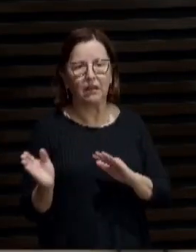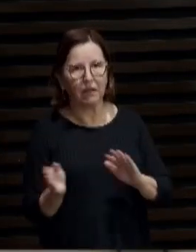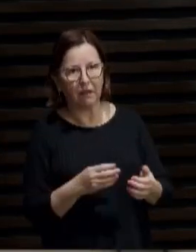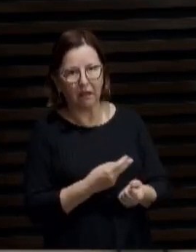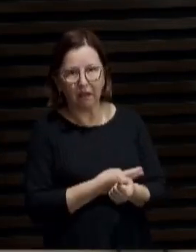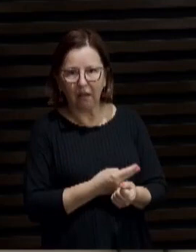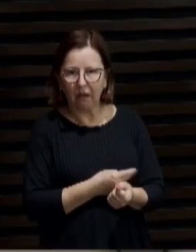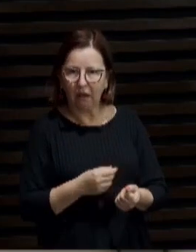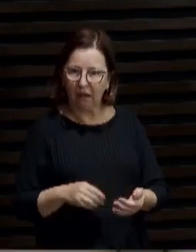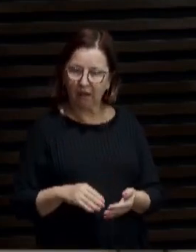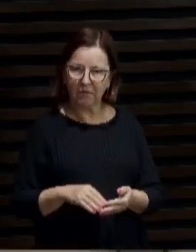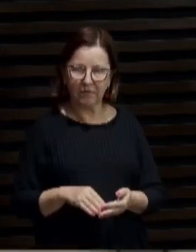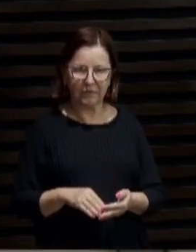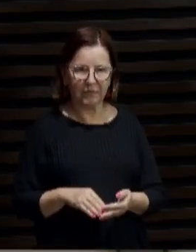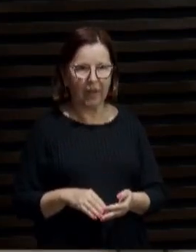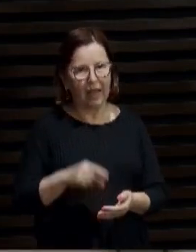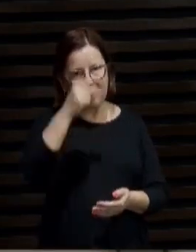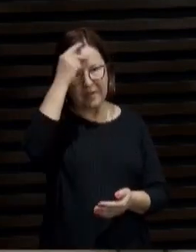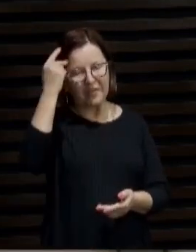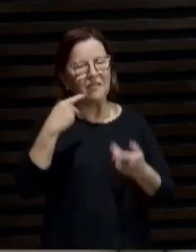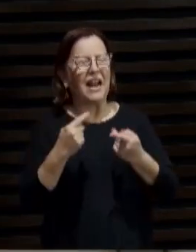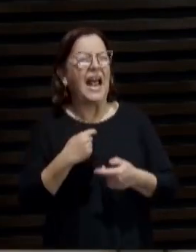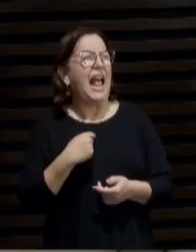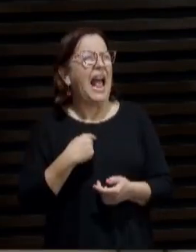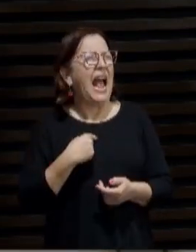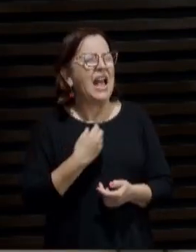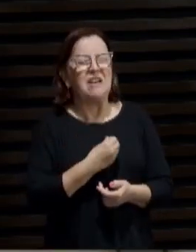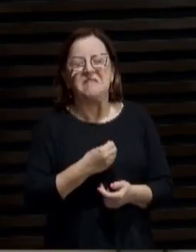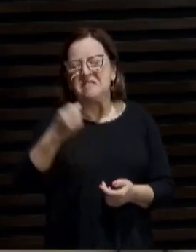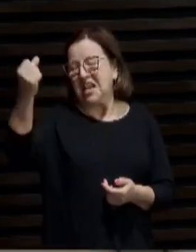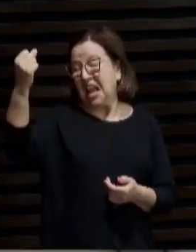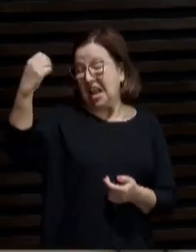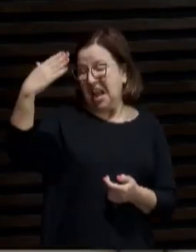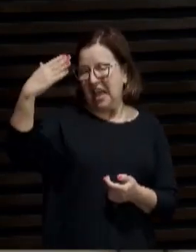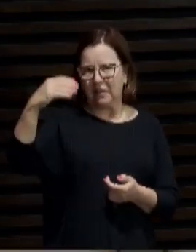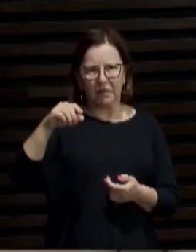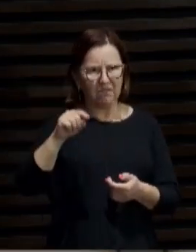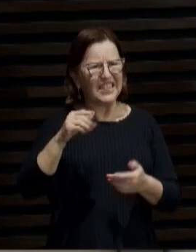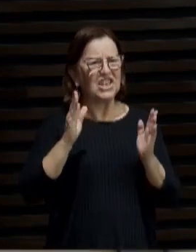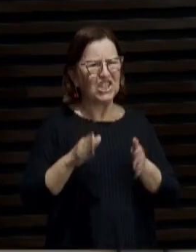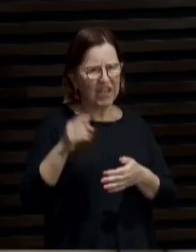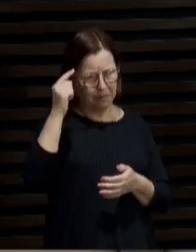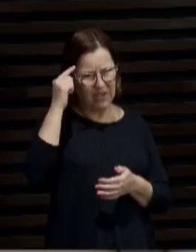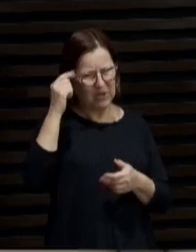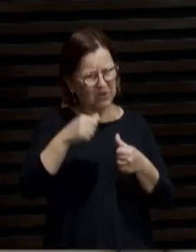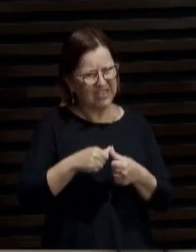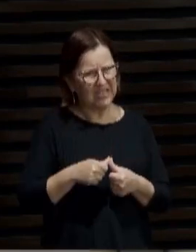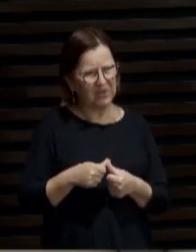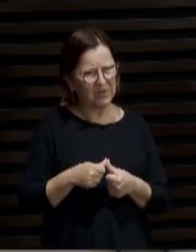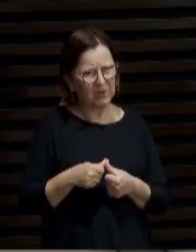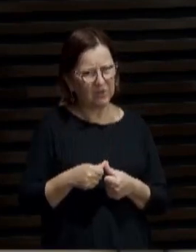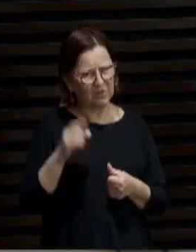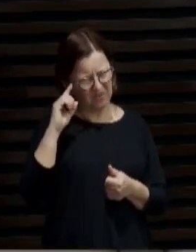também famoso tô na graça, né? Você aqui, você não precisa responder, mas você já pensou assim alguma vez? Você